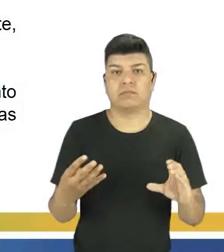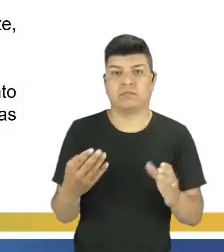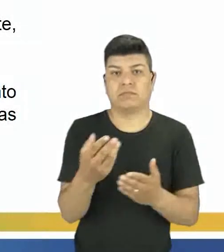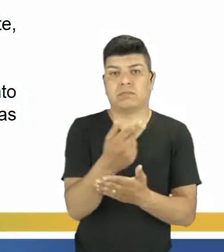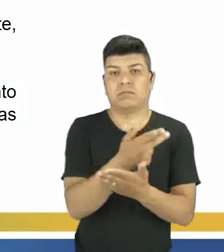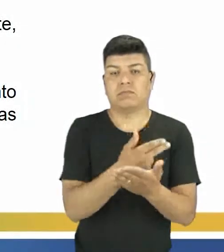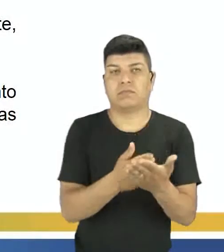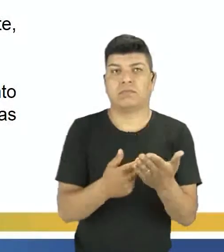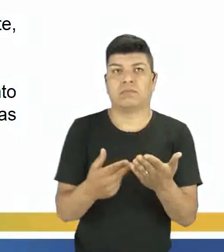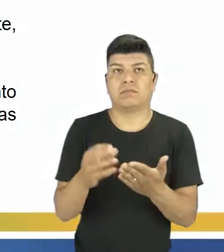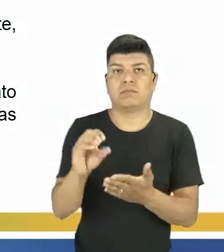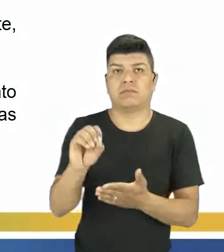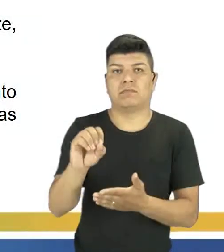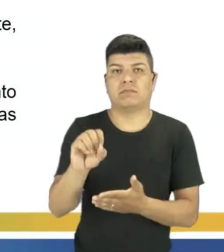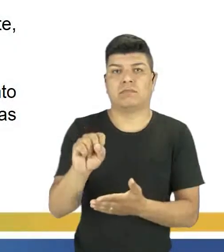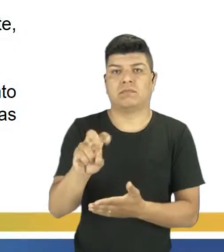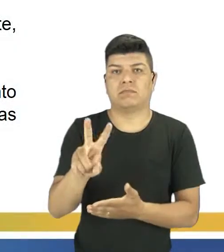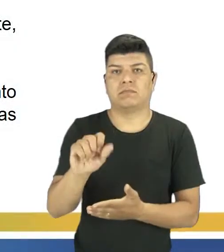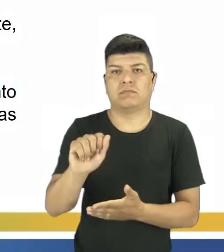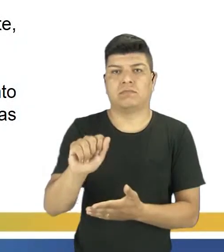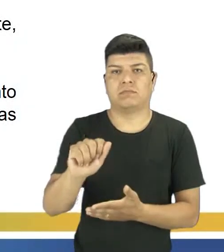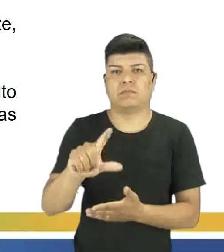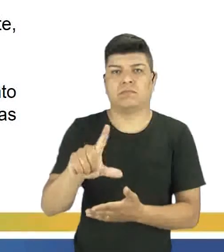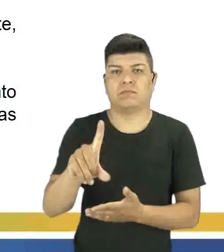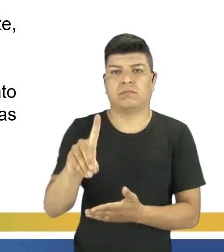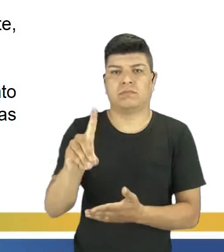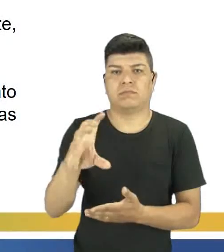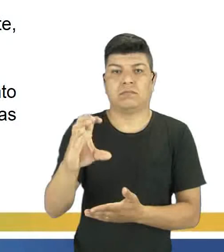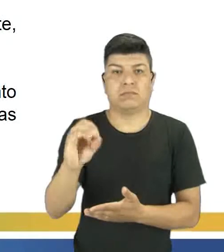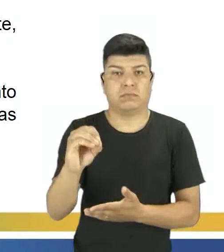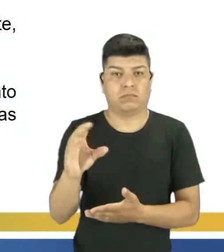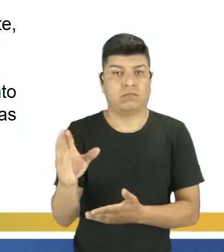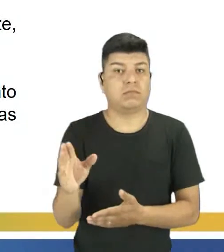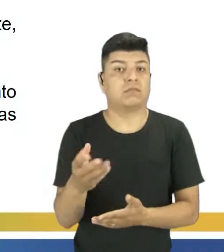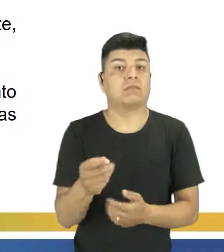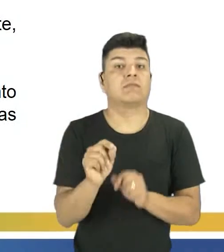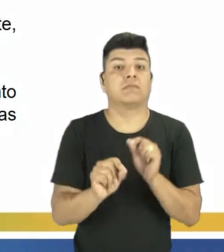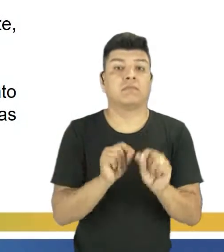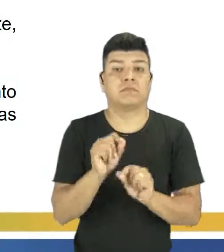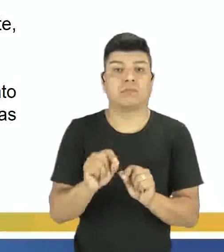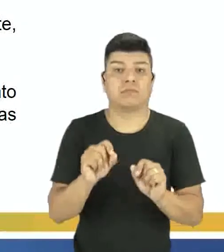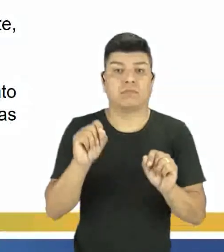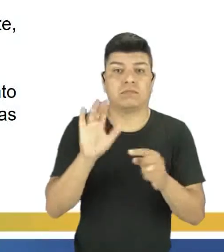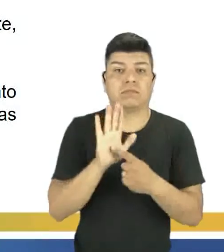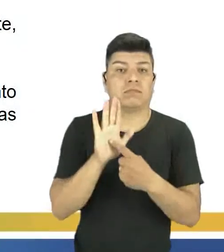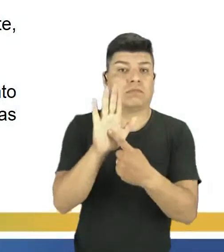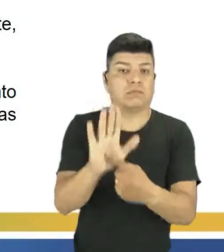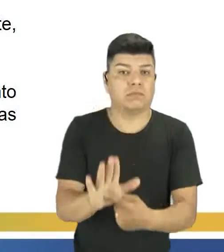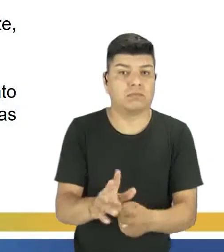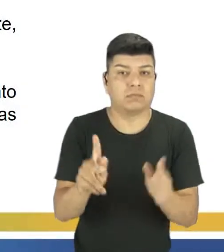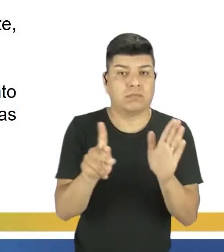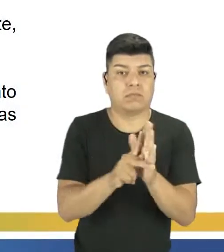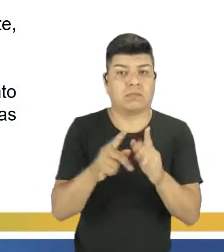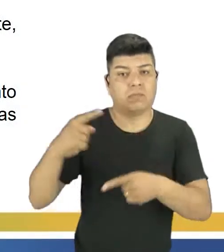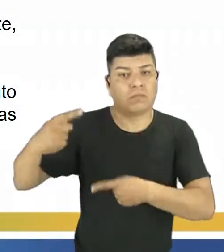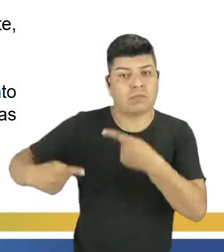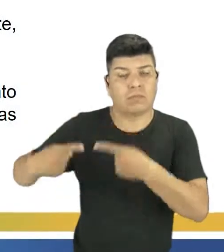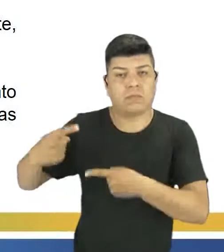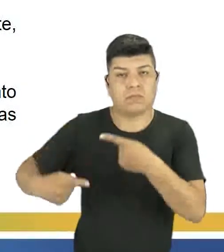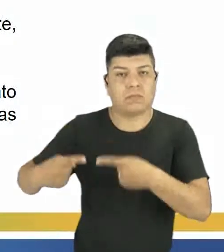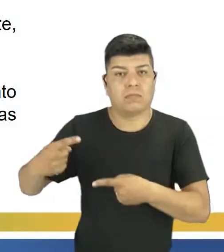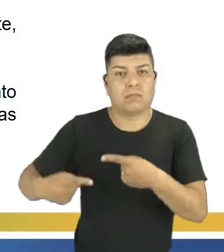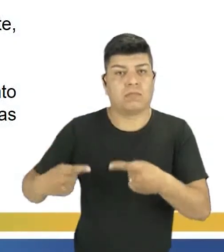do Oswaldo Gueldi, pessoal. Na sua produção, Gueldi buscou refletir seu caminho pessoal e político,